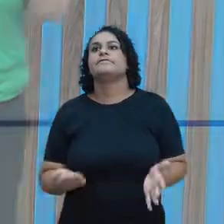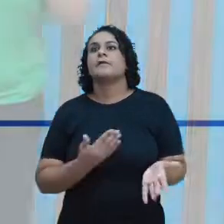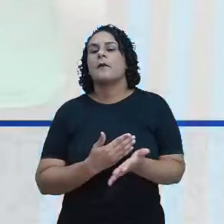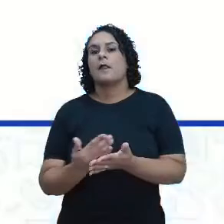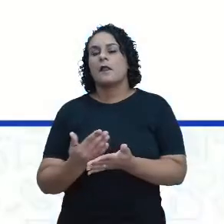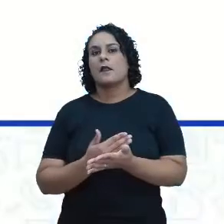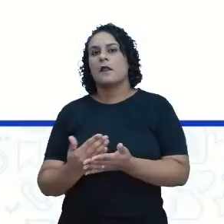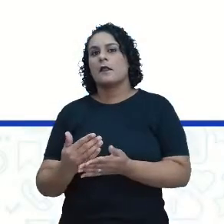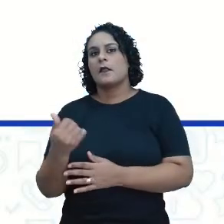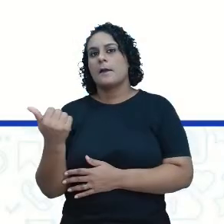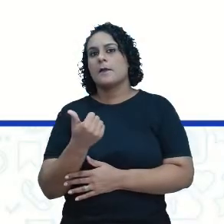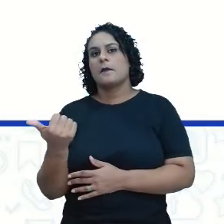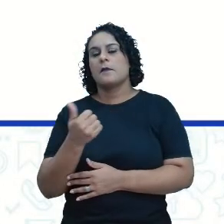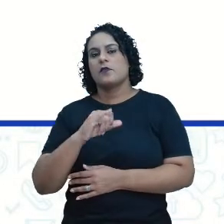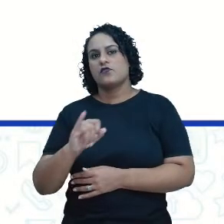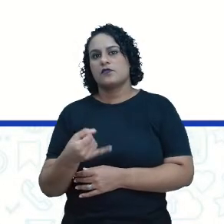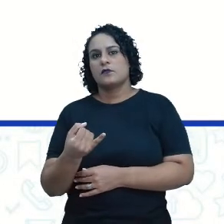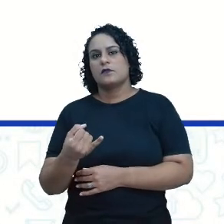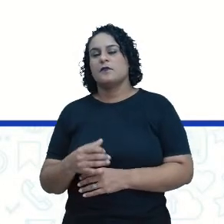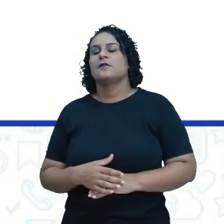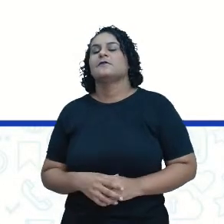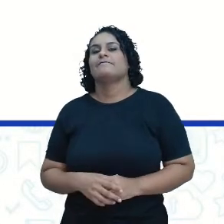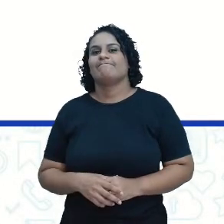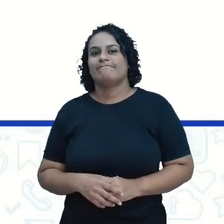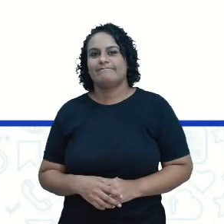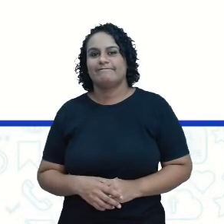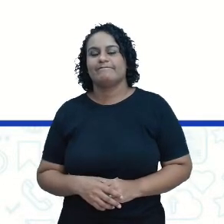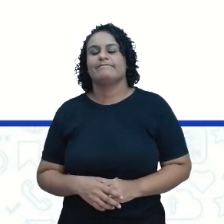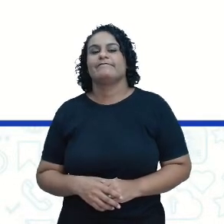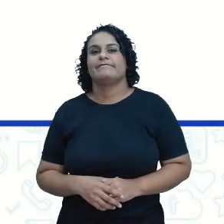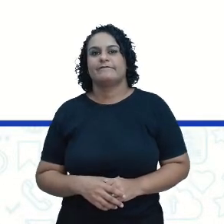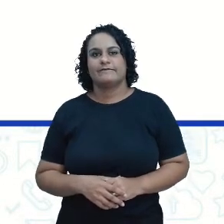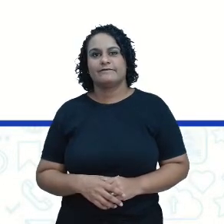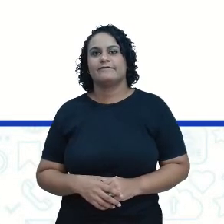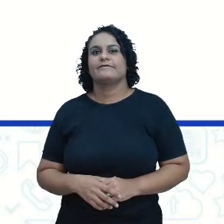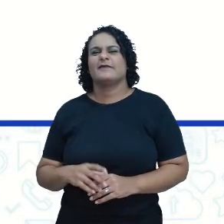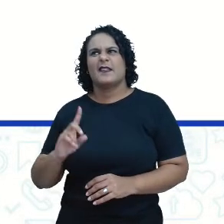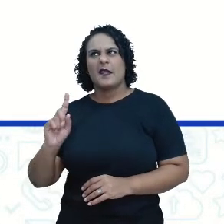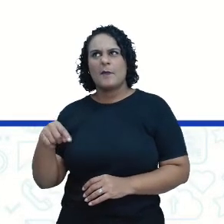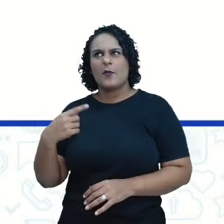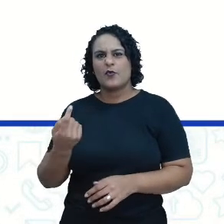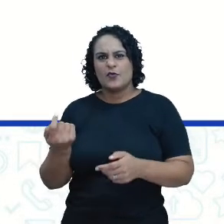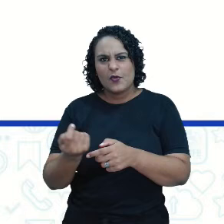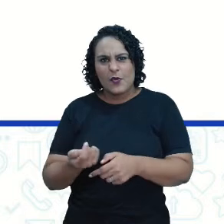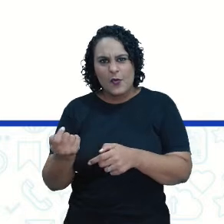janeiro, 1º de janeiro, logo quando a gente está na viradinha aí, né?